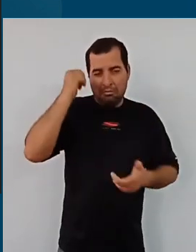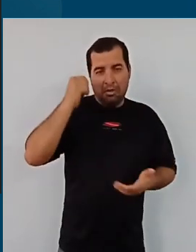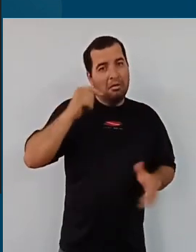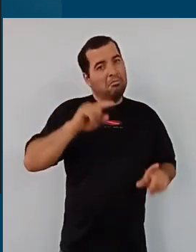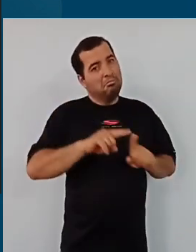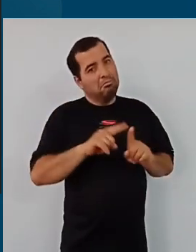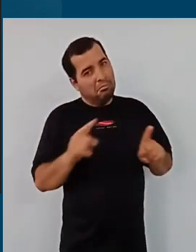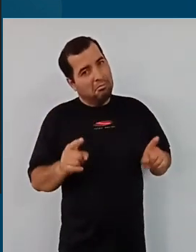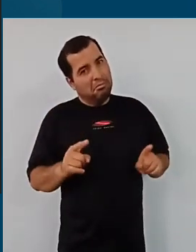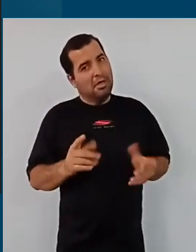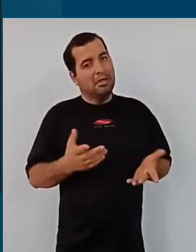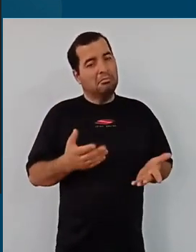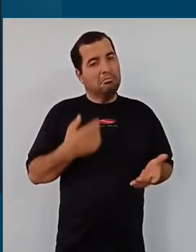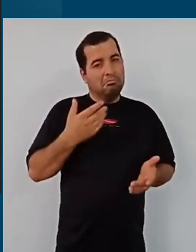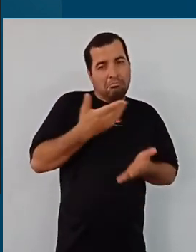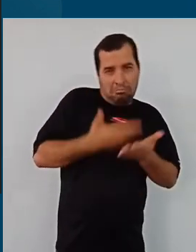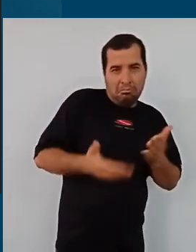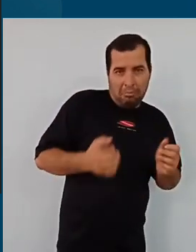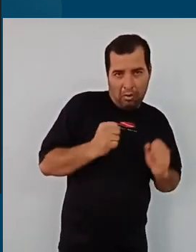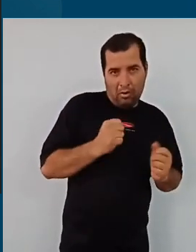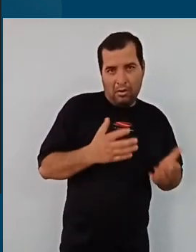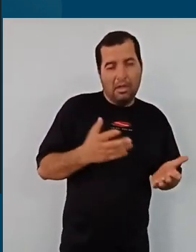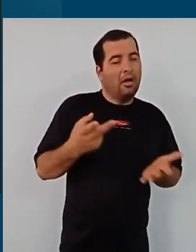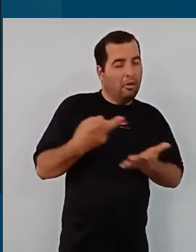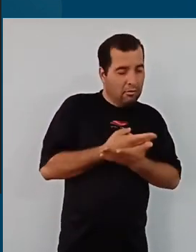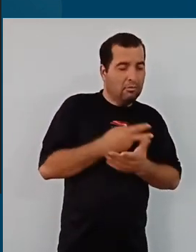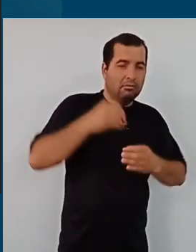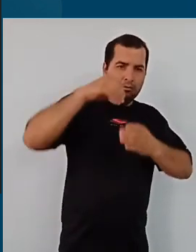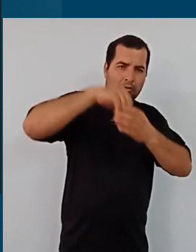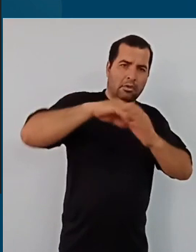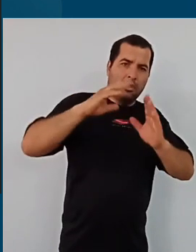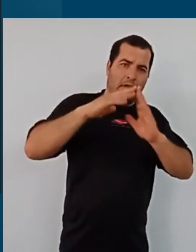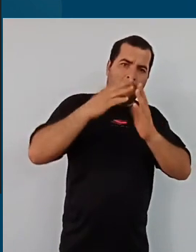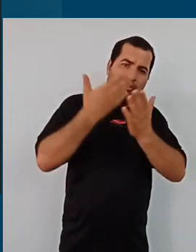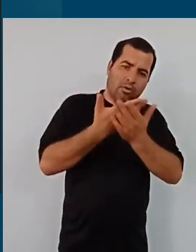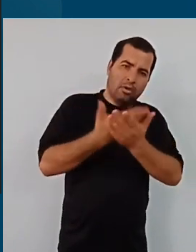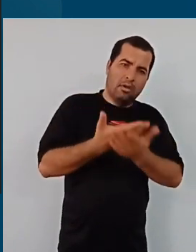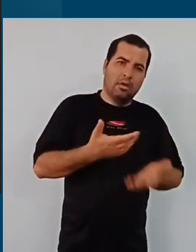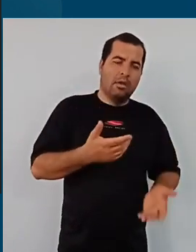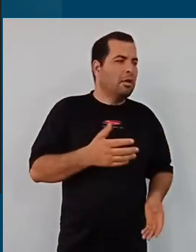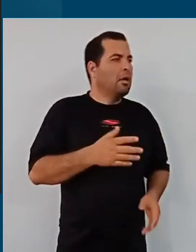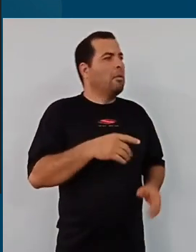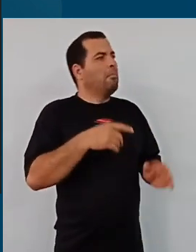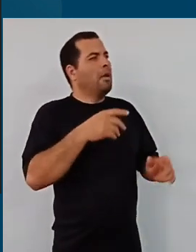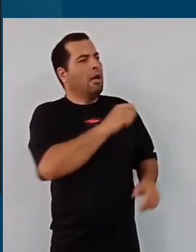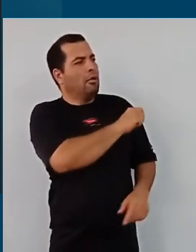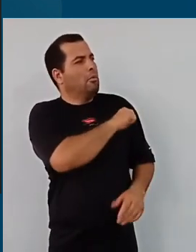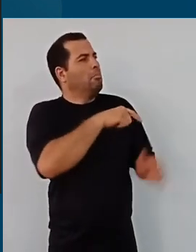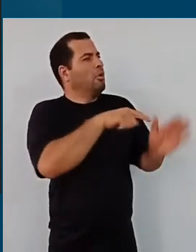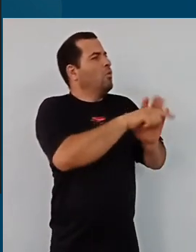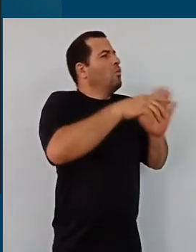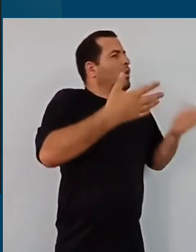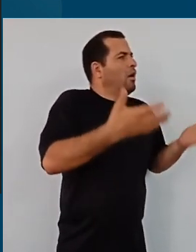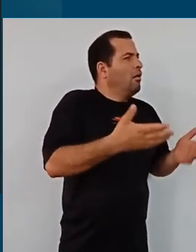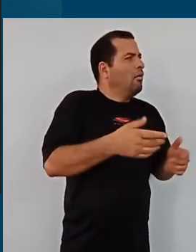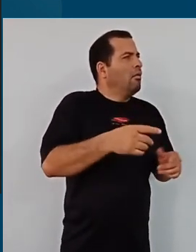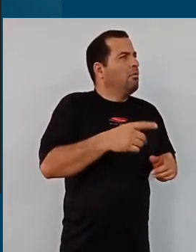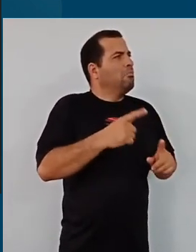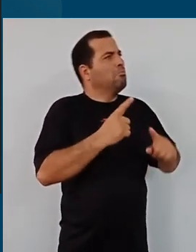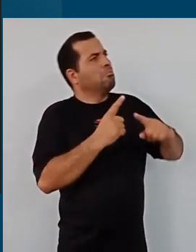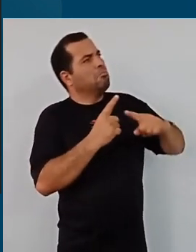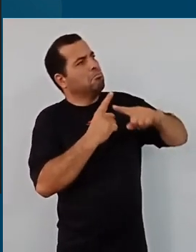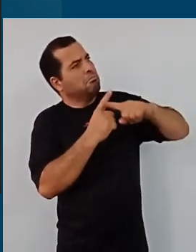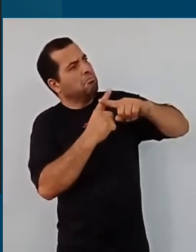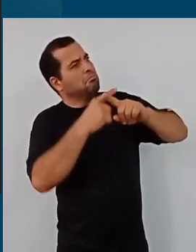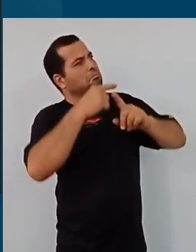problema. Isso é muito frequente na escola, quando os alunos perguntam, é de mais, é de menos, é de vezes, é de dividir? Aí a gente fala, é de vezes.